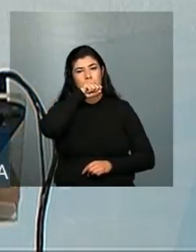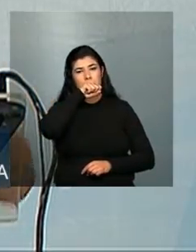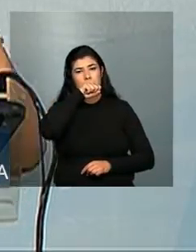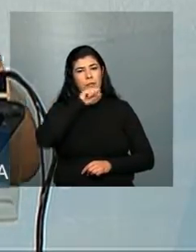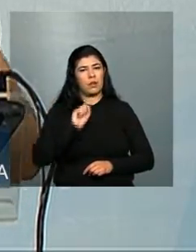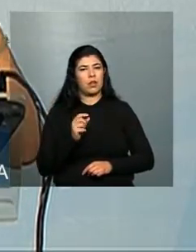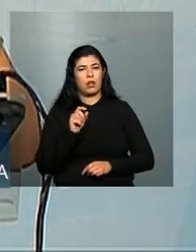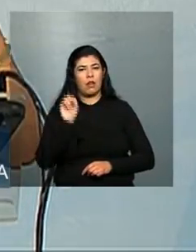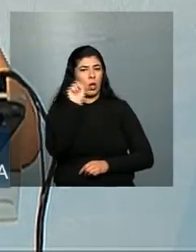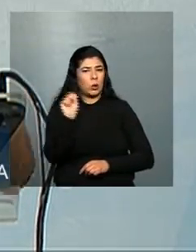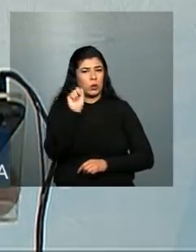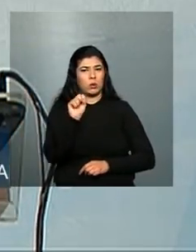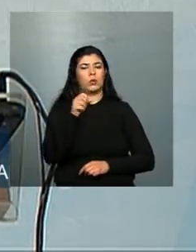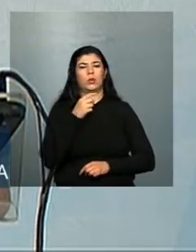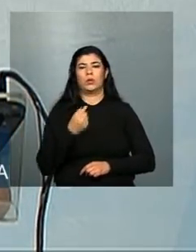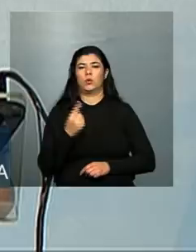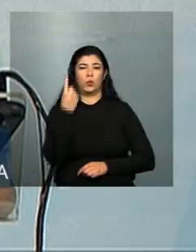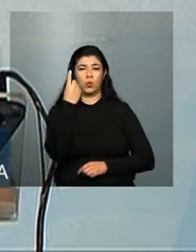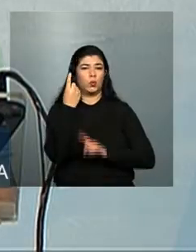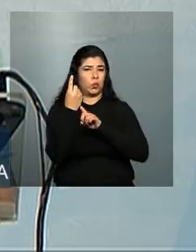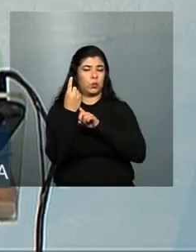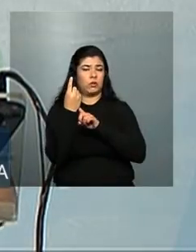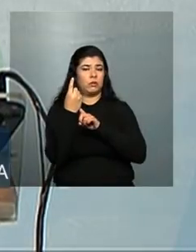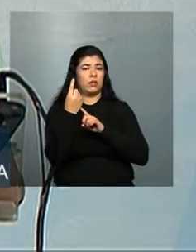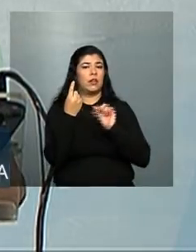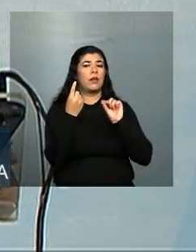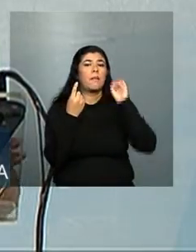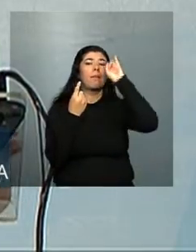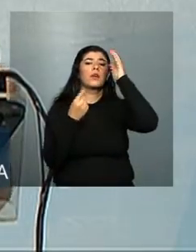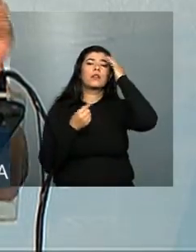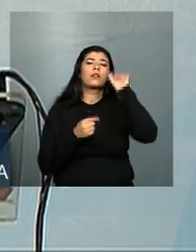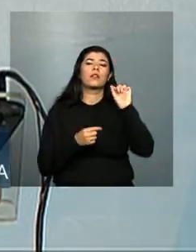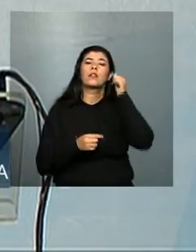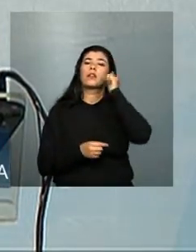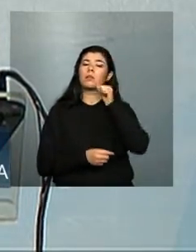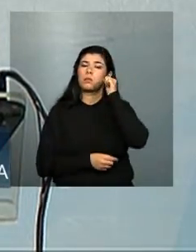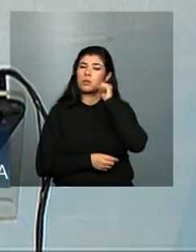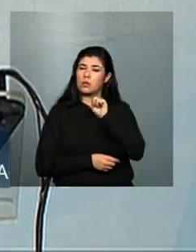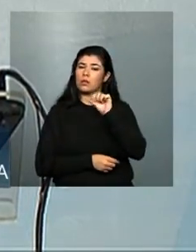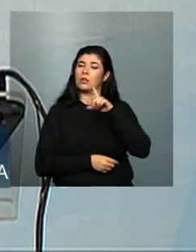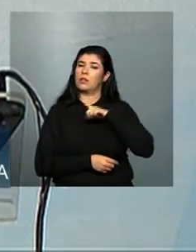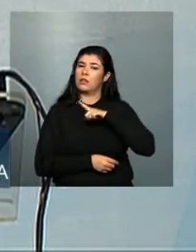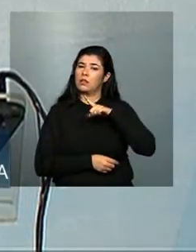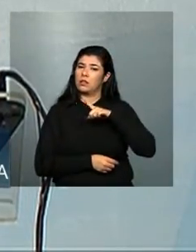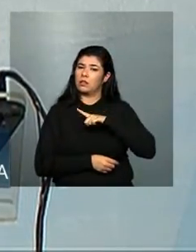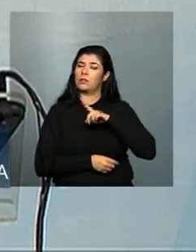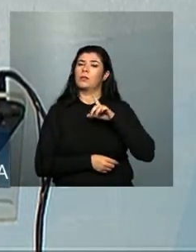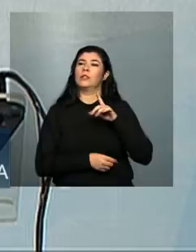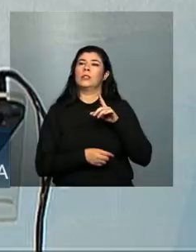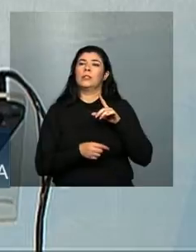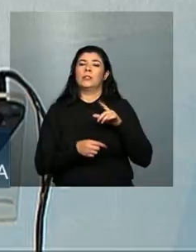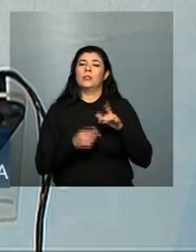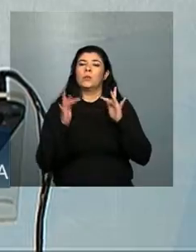sozinha, é importante que vocês saibam. Como a mulher é a parte assim que a